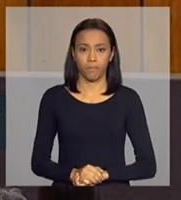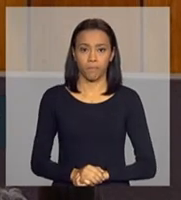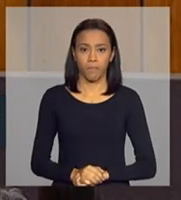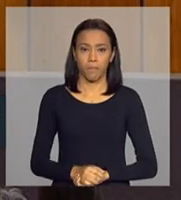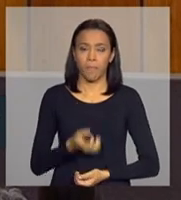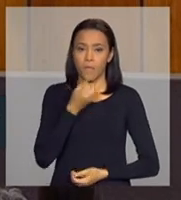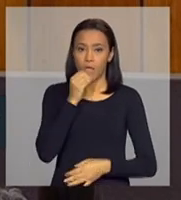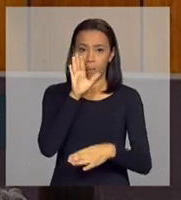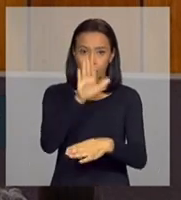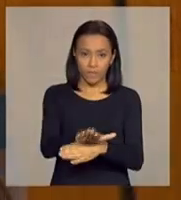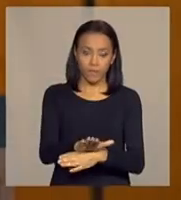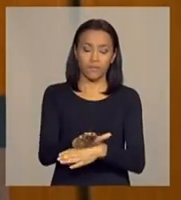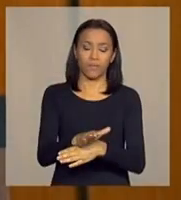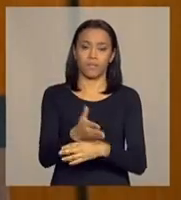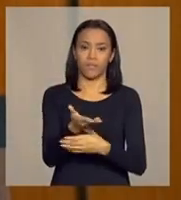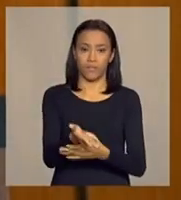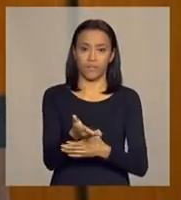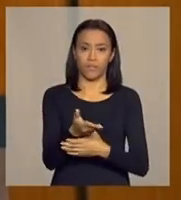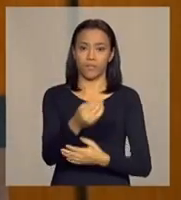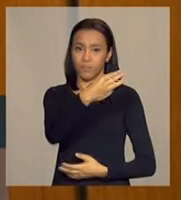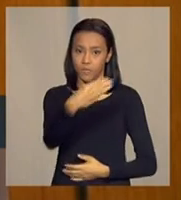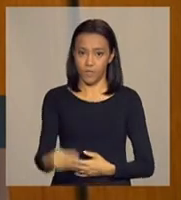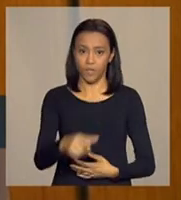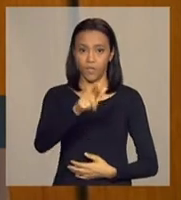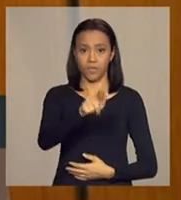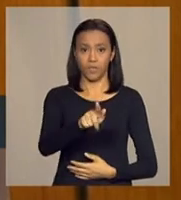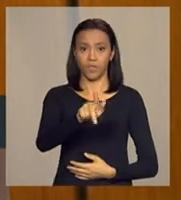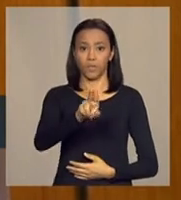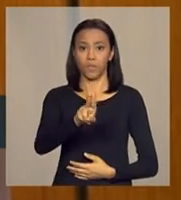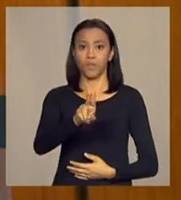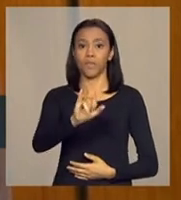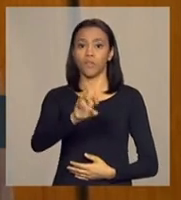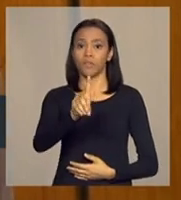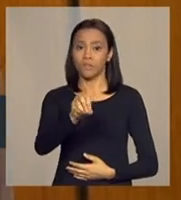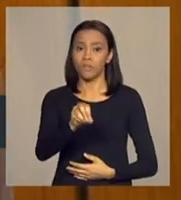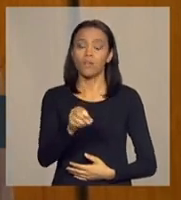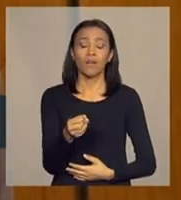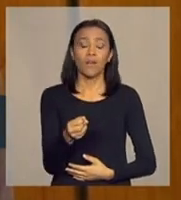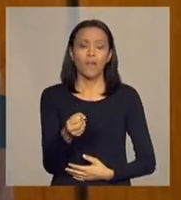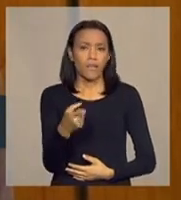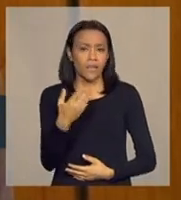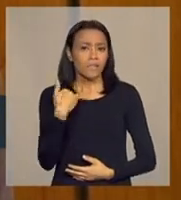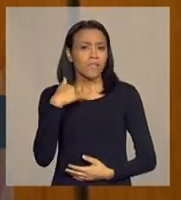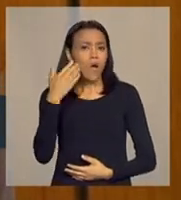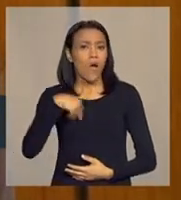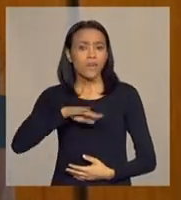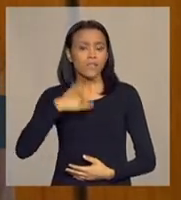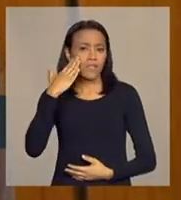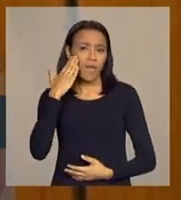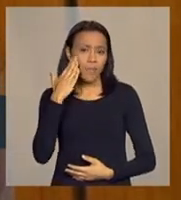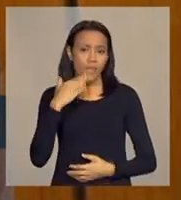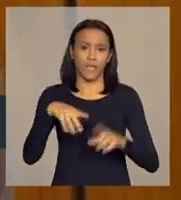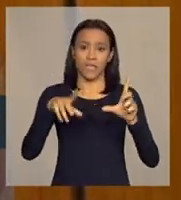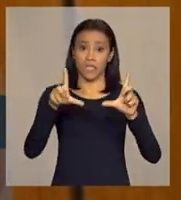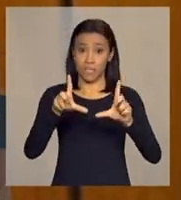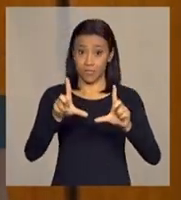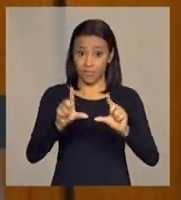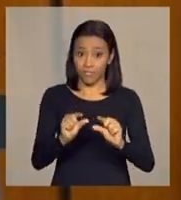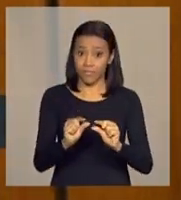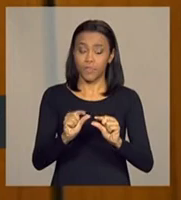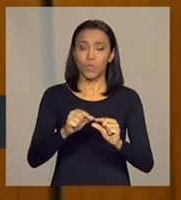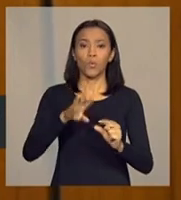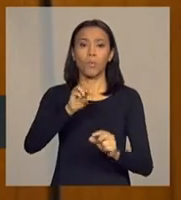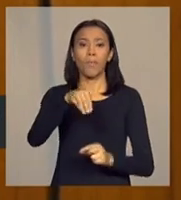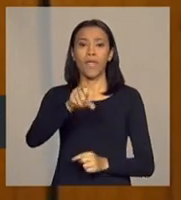Oi boa tarde minha isso manter a gente queria saber se com essa exagerada liquidez no mercado internacional